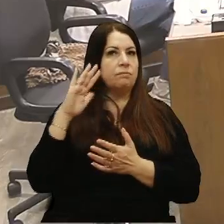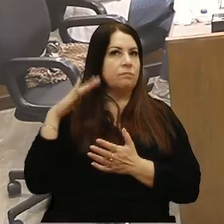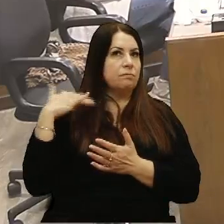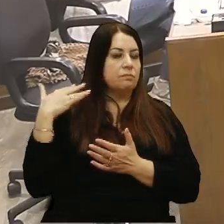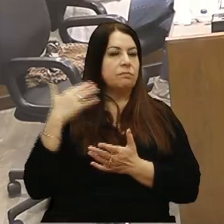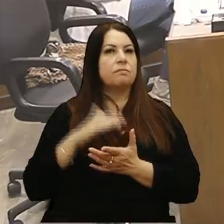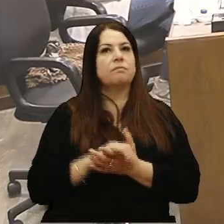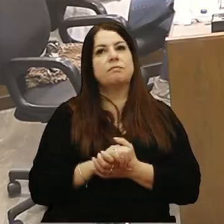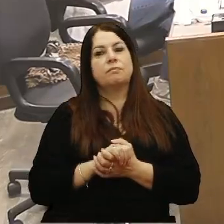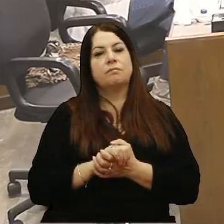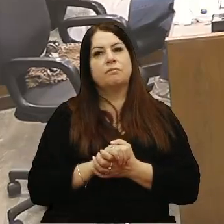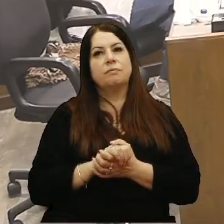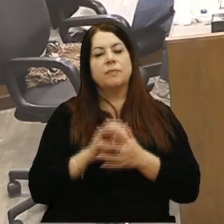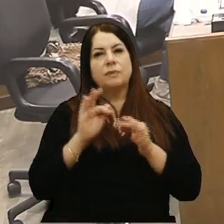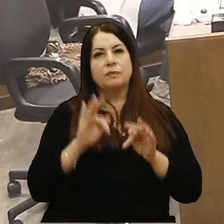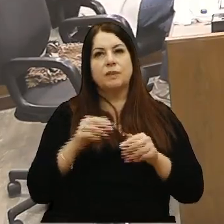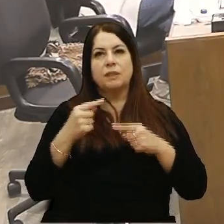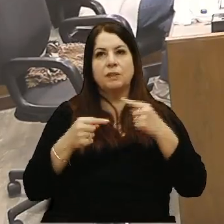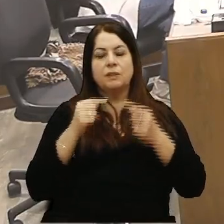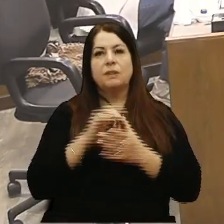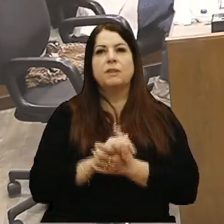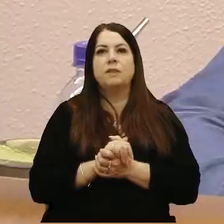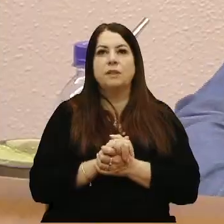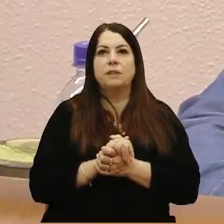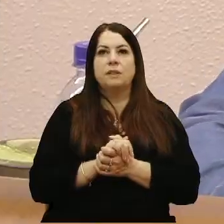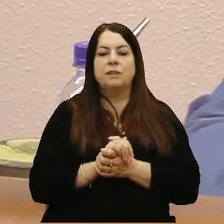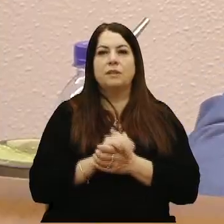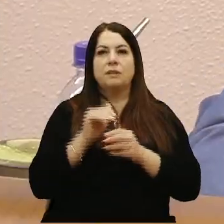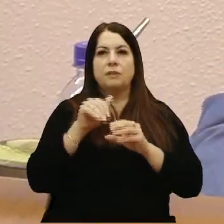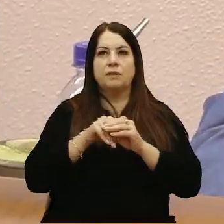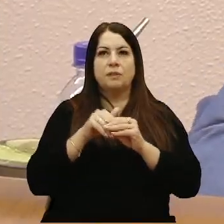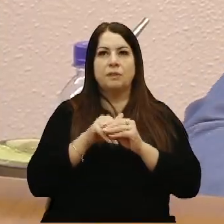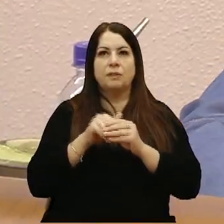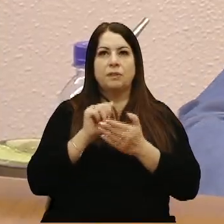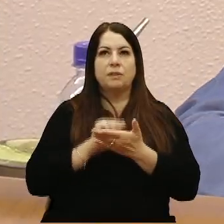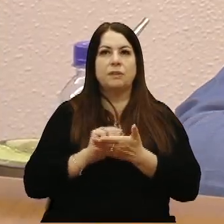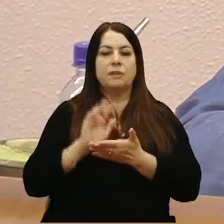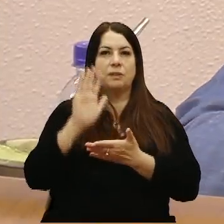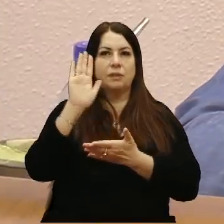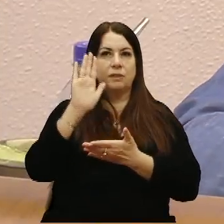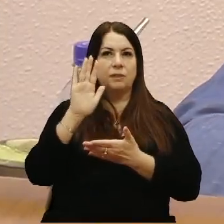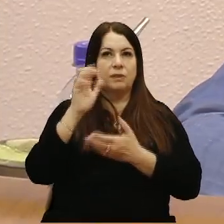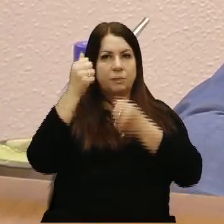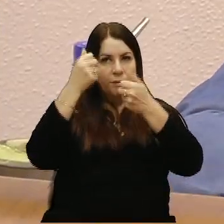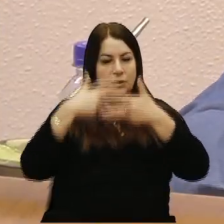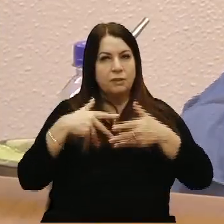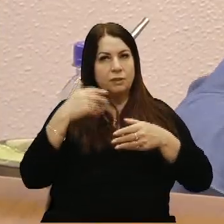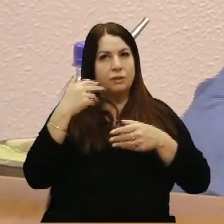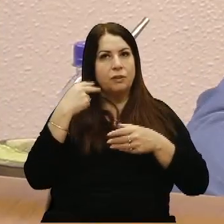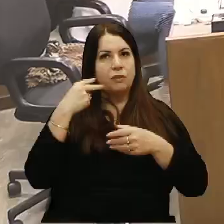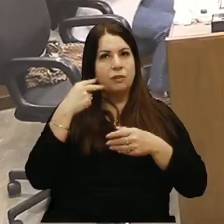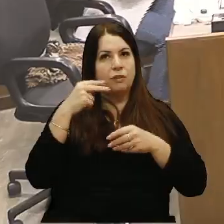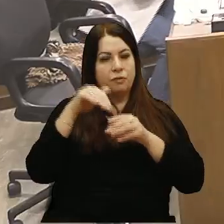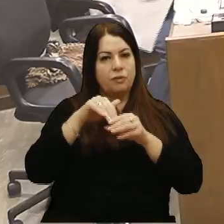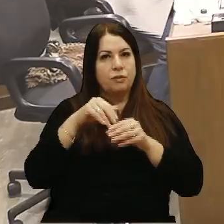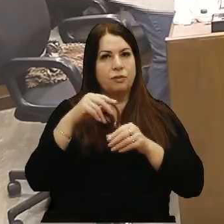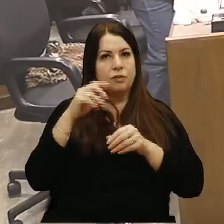Marques. Encerrada a discussão, em votação. Para declarar voto, Para declarar voto, vereadora Estela